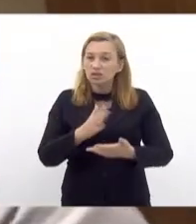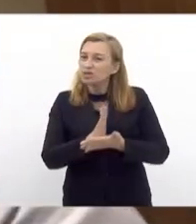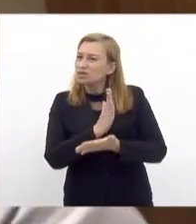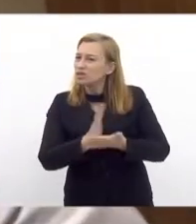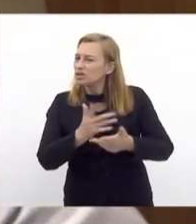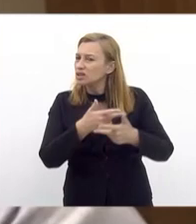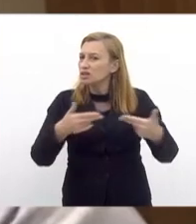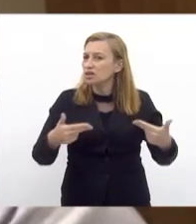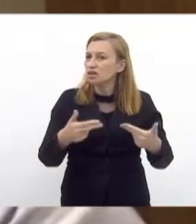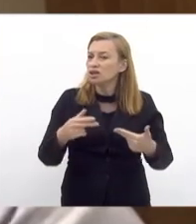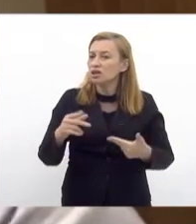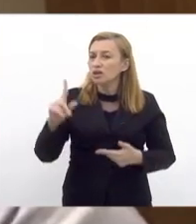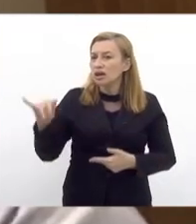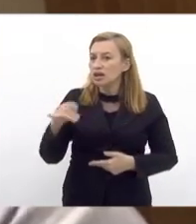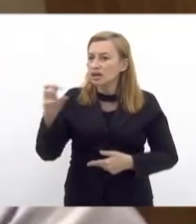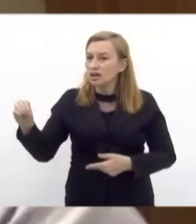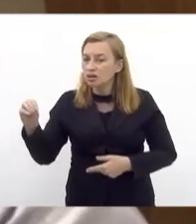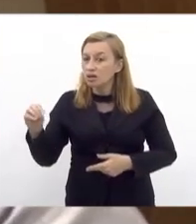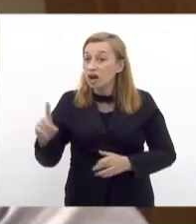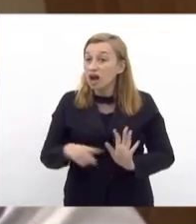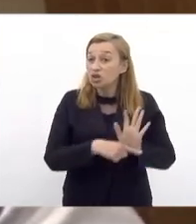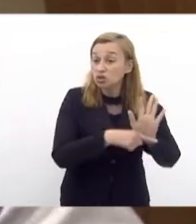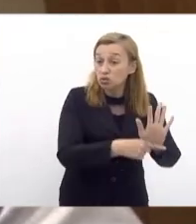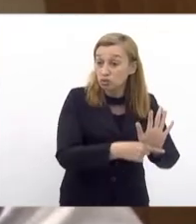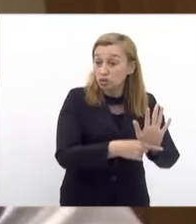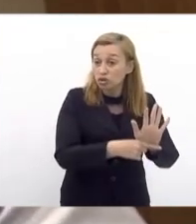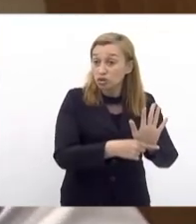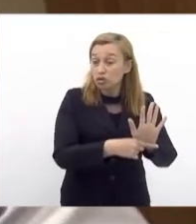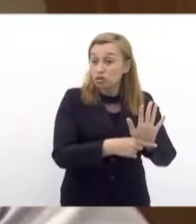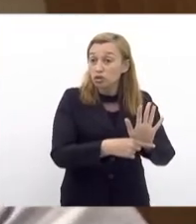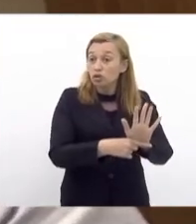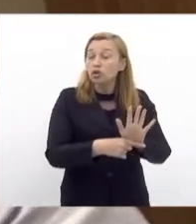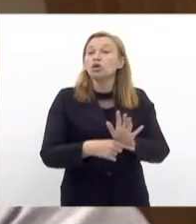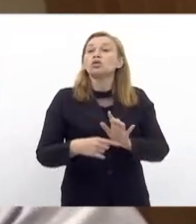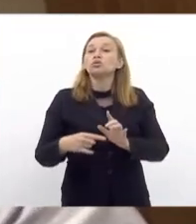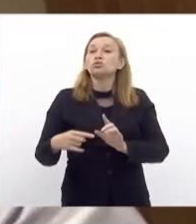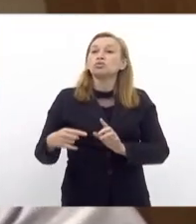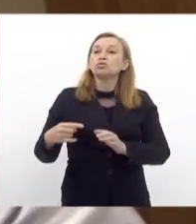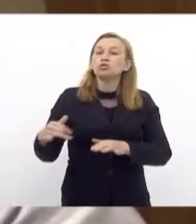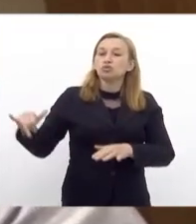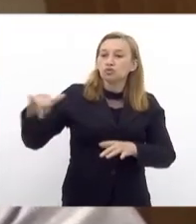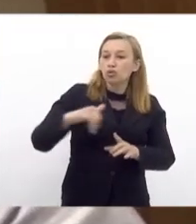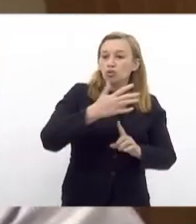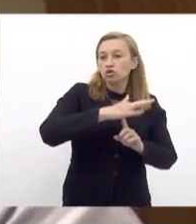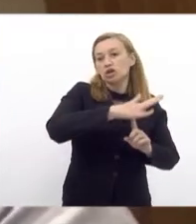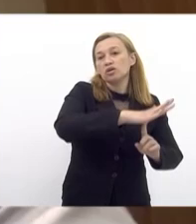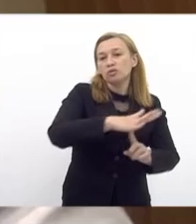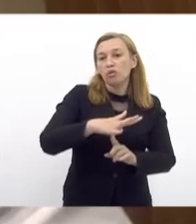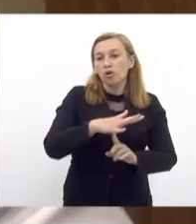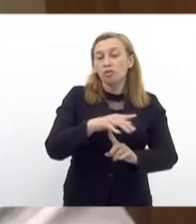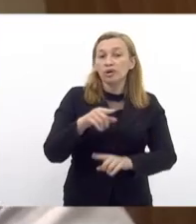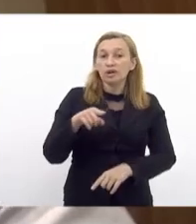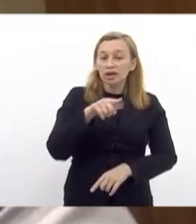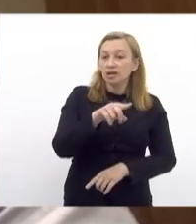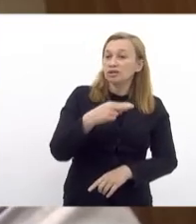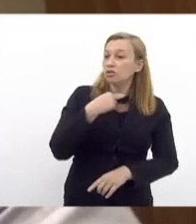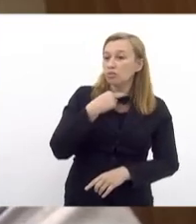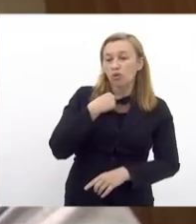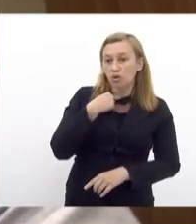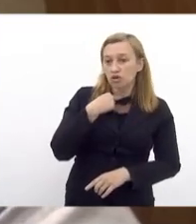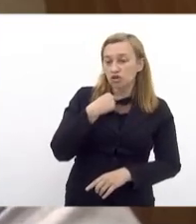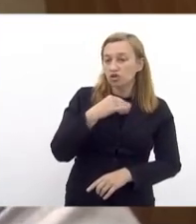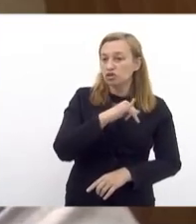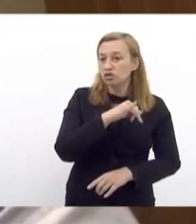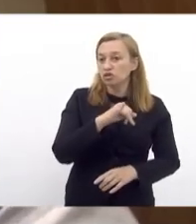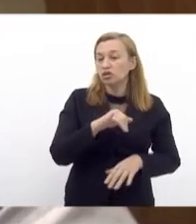o aeroporto do Galeão socorre Jacarepaguá nos voos de helicóptero offshore, porque não pode pousar também lá no Jacarepaguá. Então,